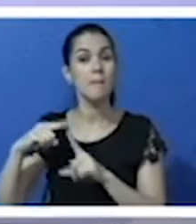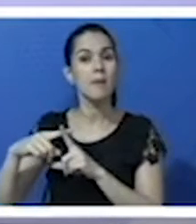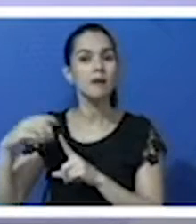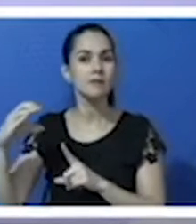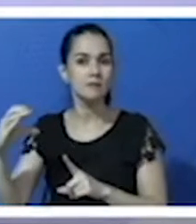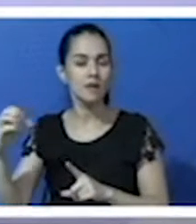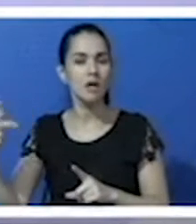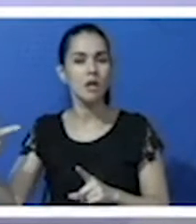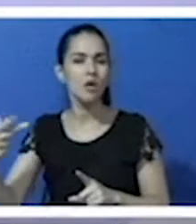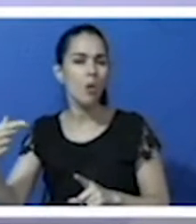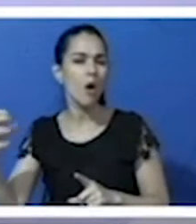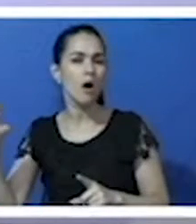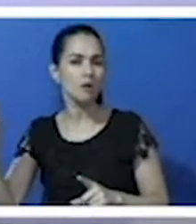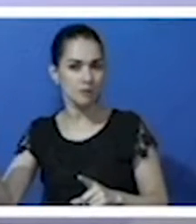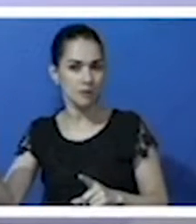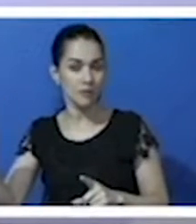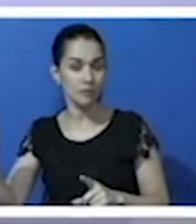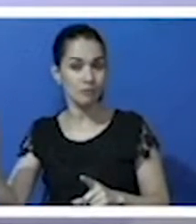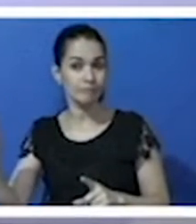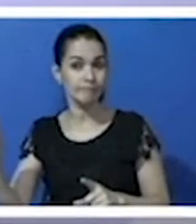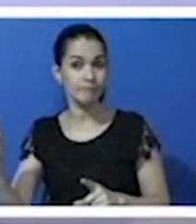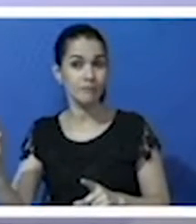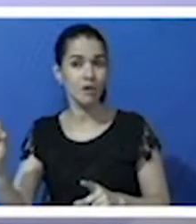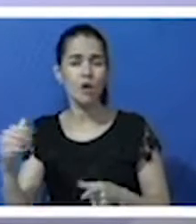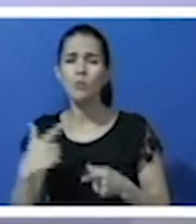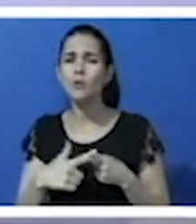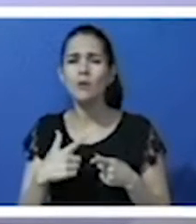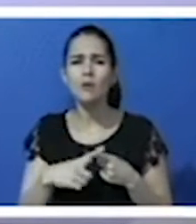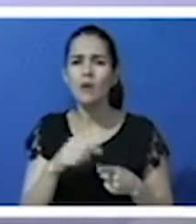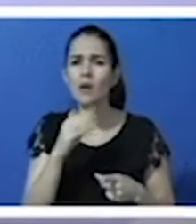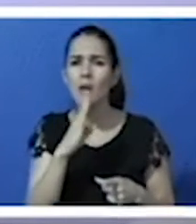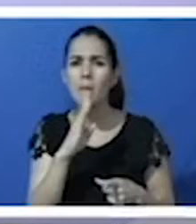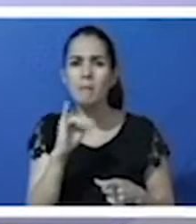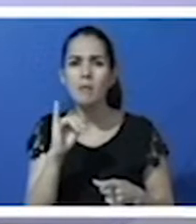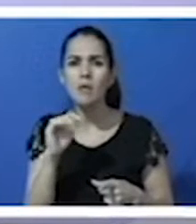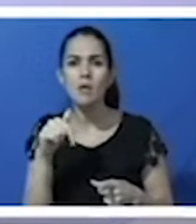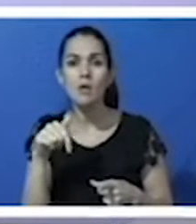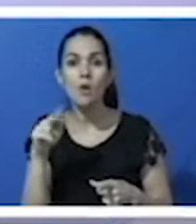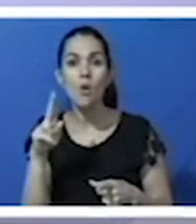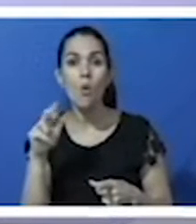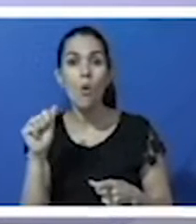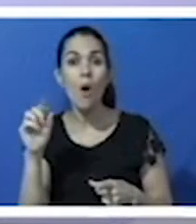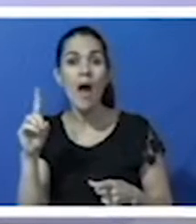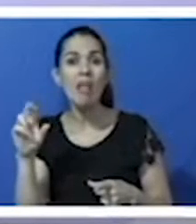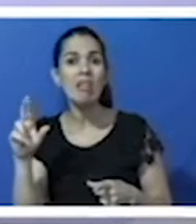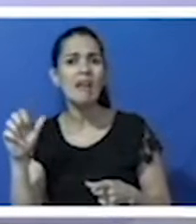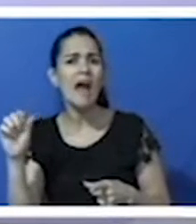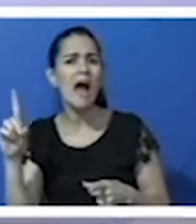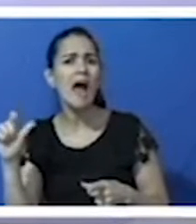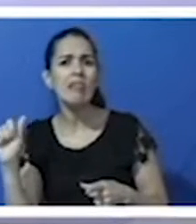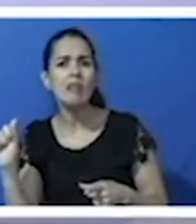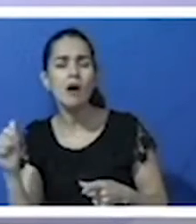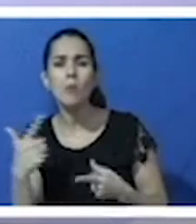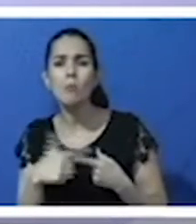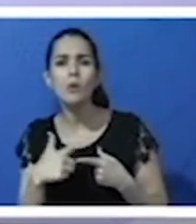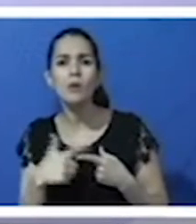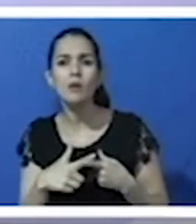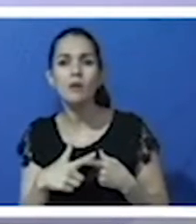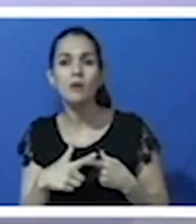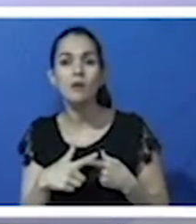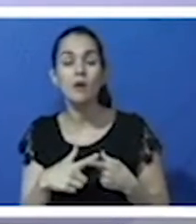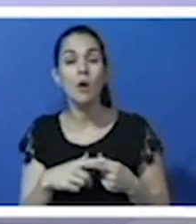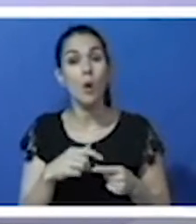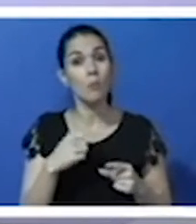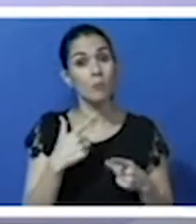igual a zero. Ela é biquadrada porque aqui no x à